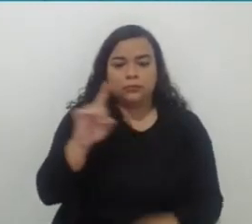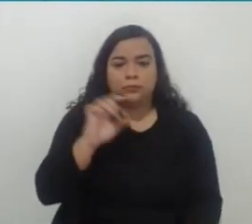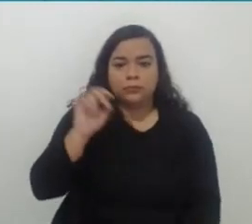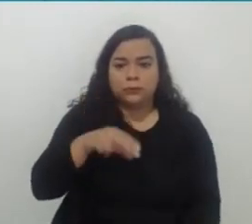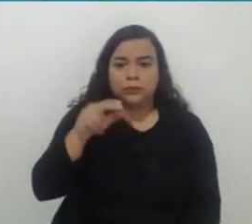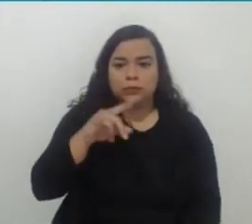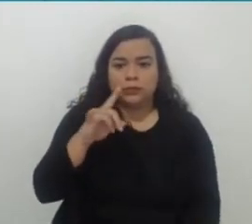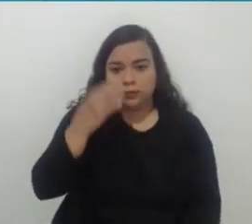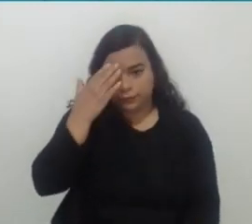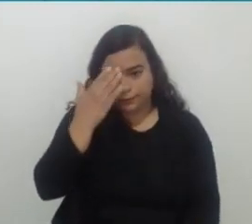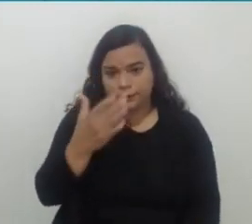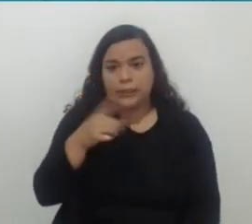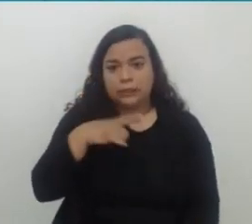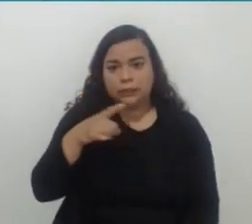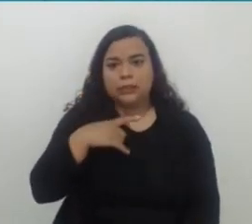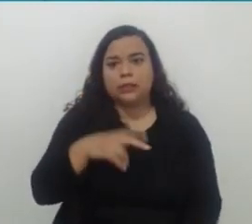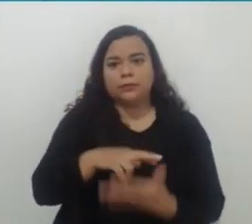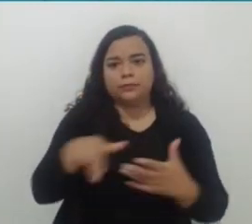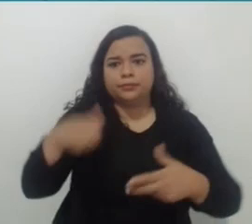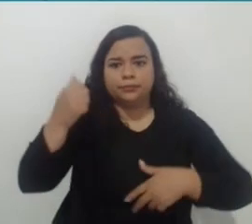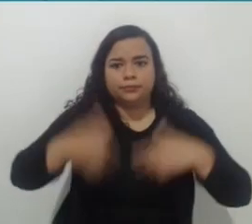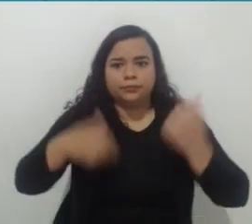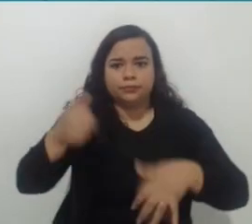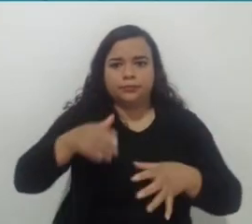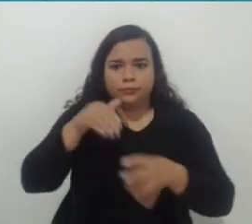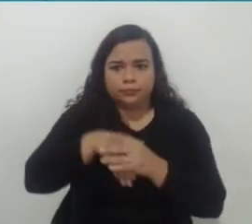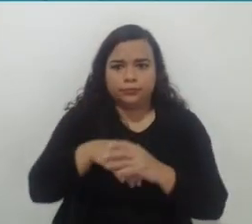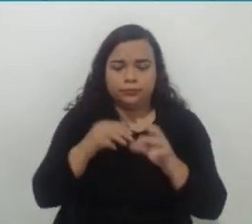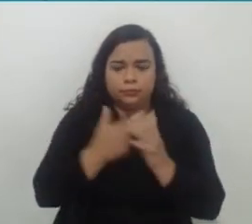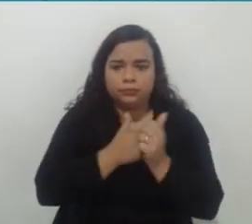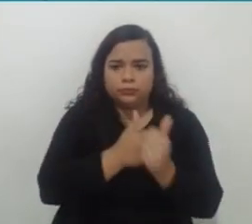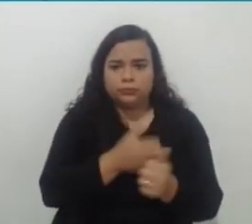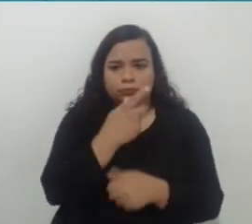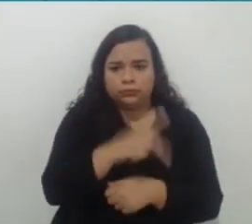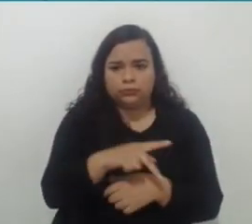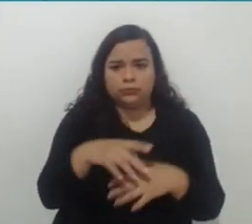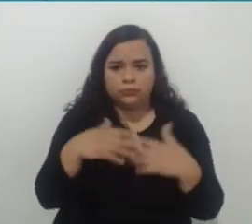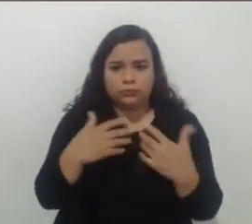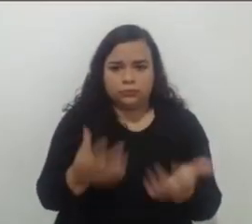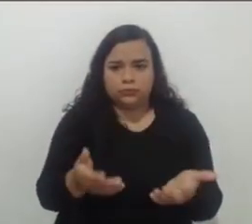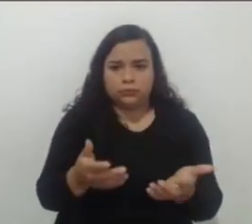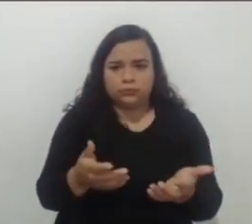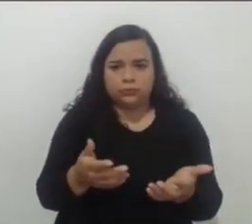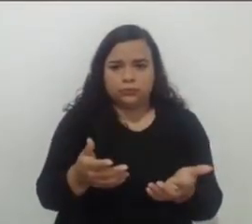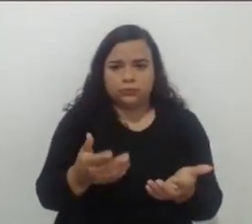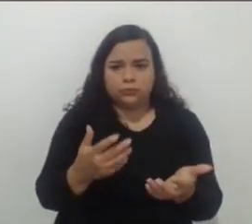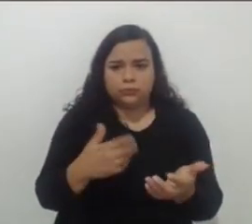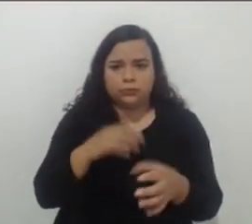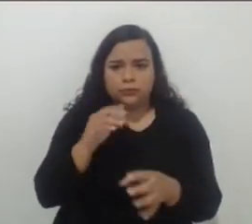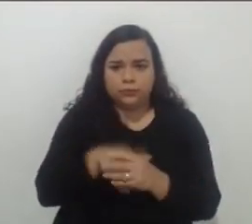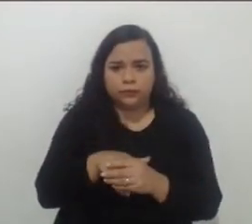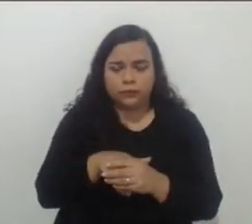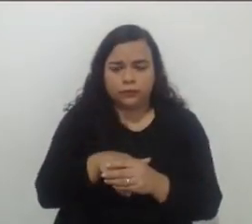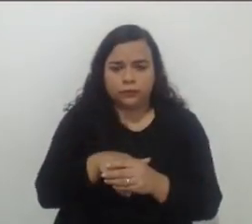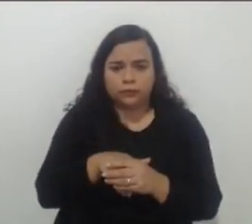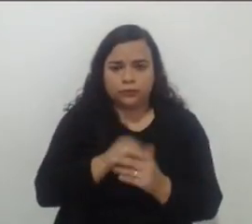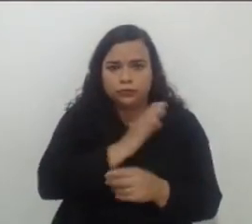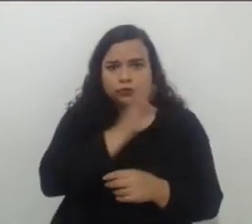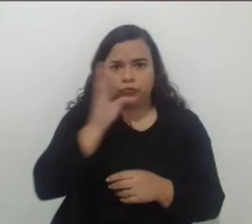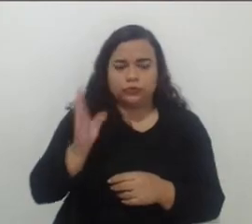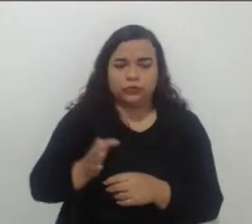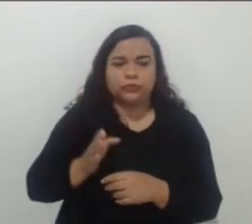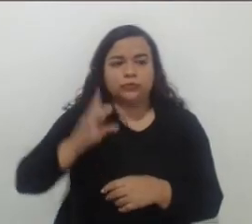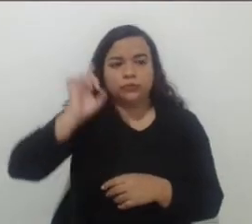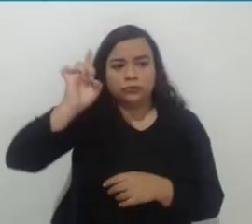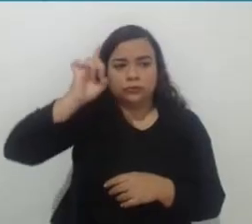8 manifestações de voto acompanhando Vossa Excelência, portanto, com 9 votos já proferidos. Senhor presidente.